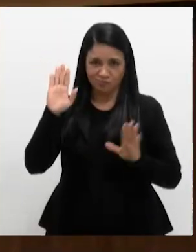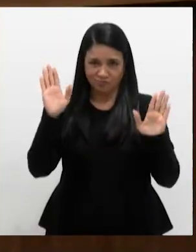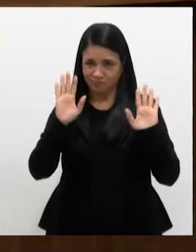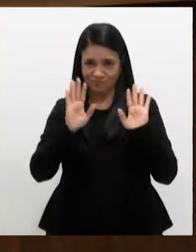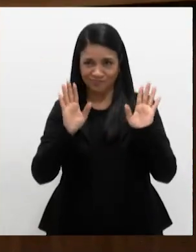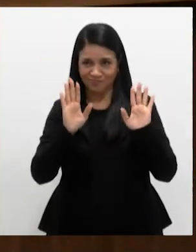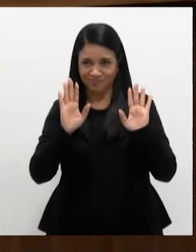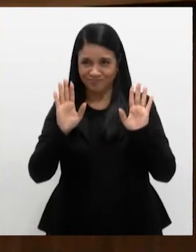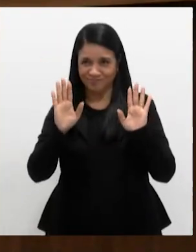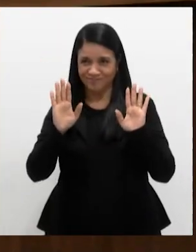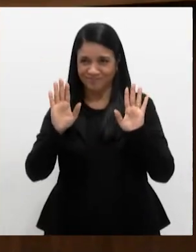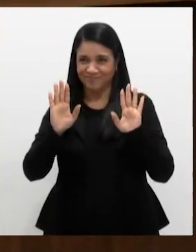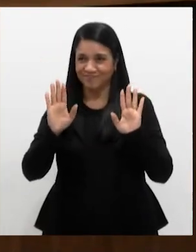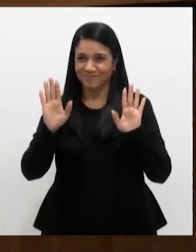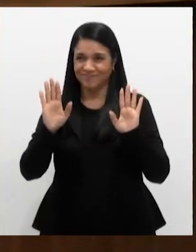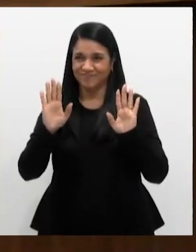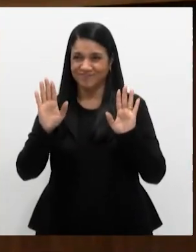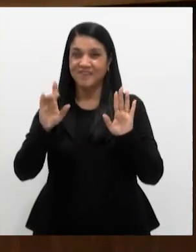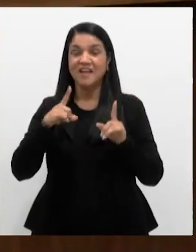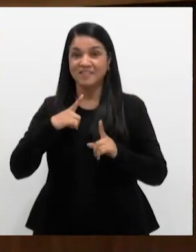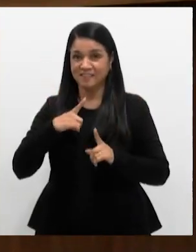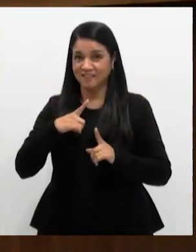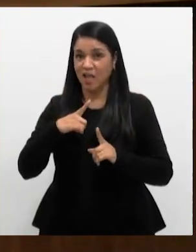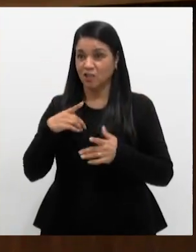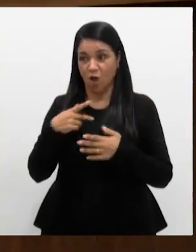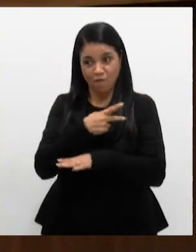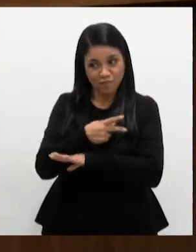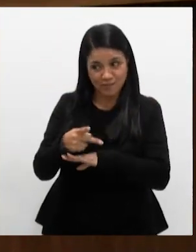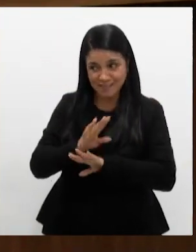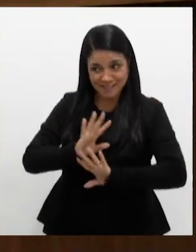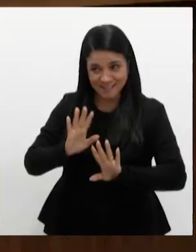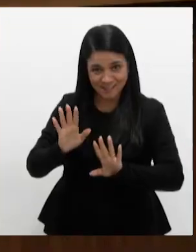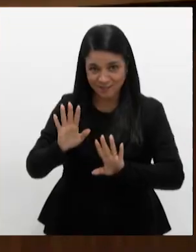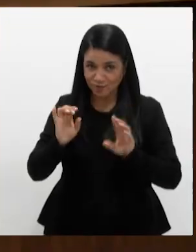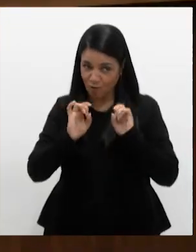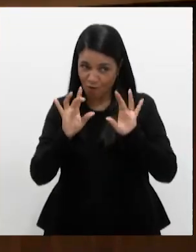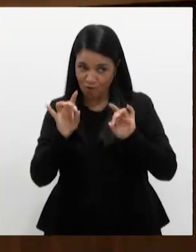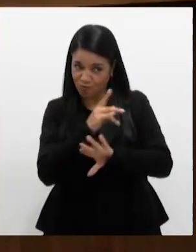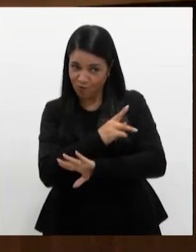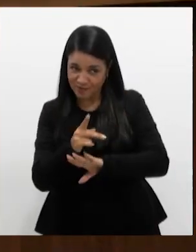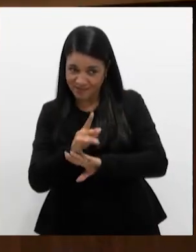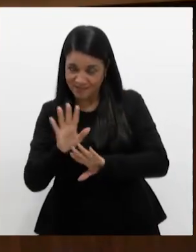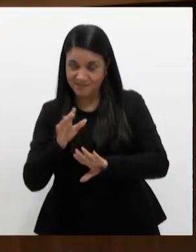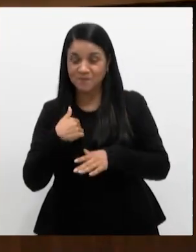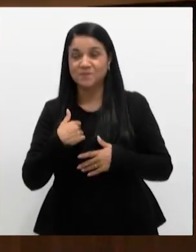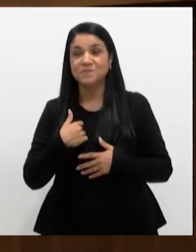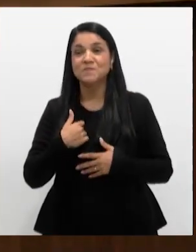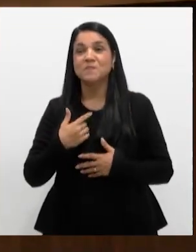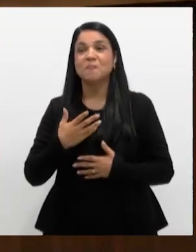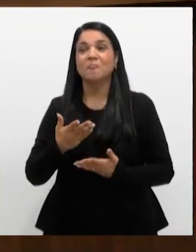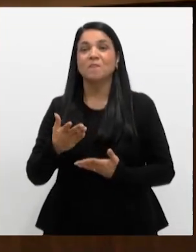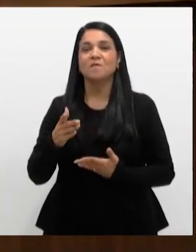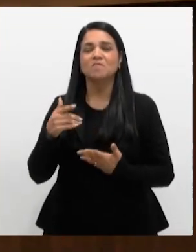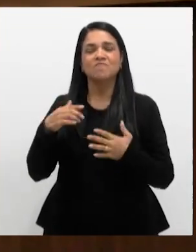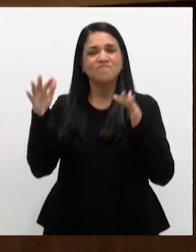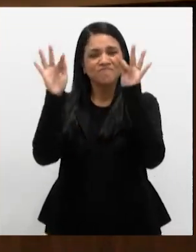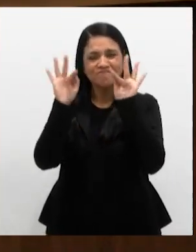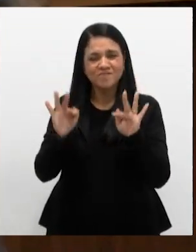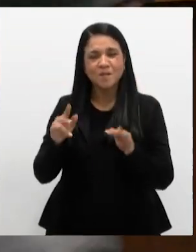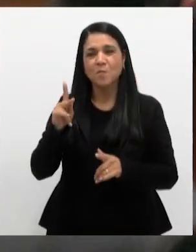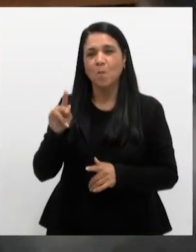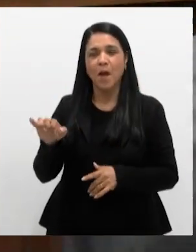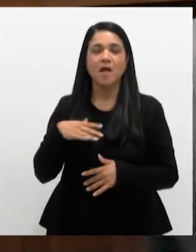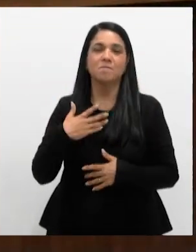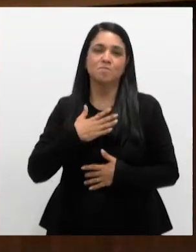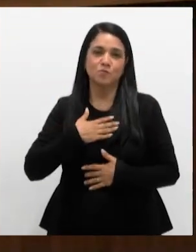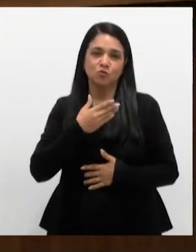chega não, ainda tem mais vaga pra Por favor, só vem aqui visitar, pelo amor de Deus, hein? Então, presidente, eu estou aqui, para mim é uma grande felicidade ter meu pai e meus tios